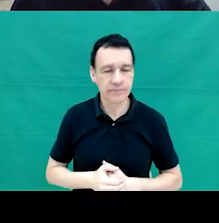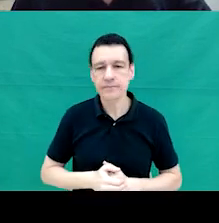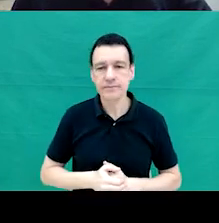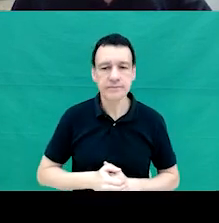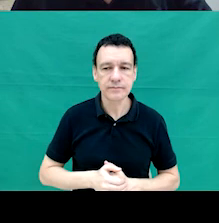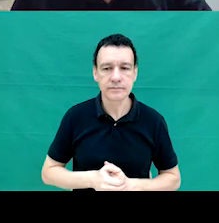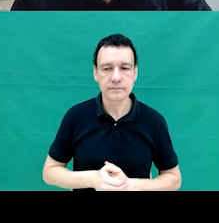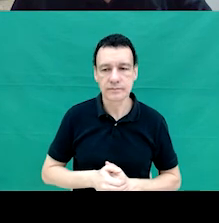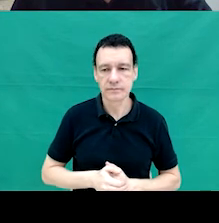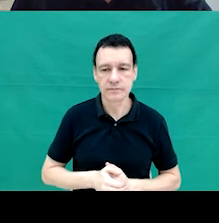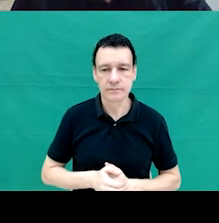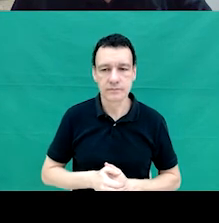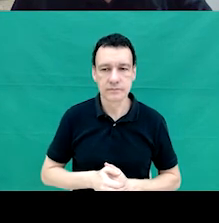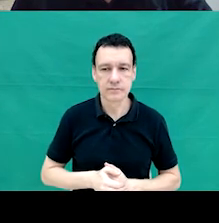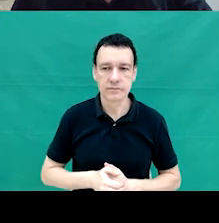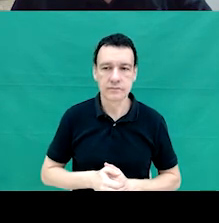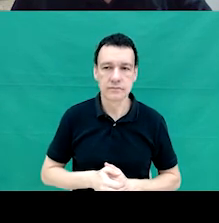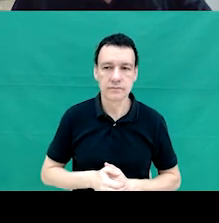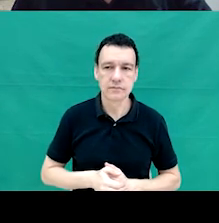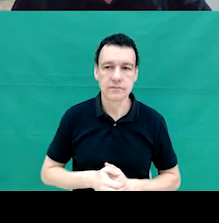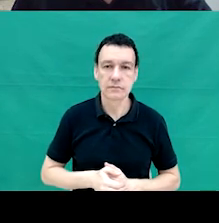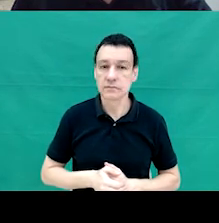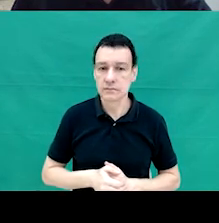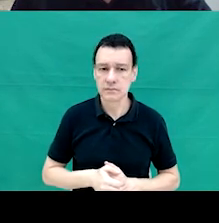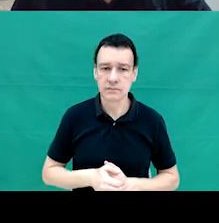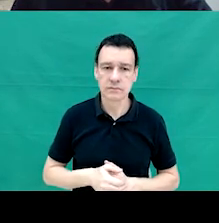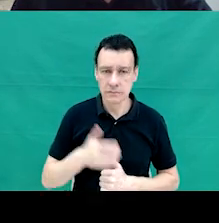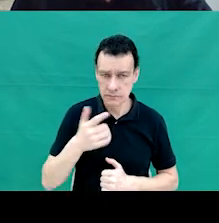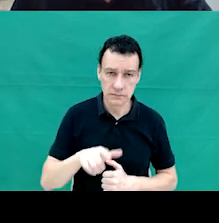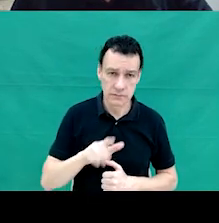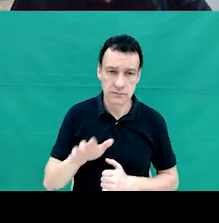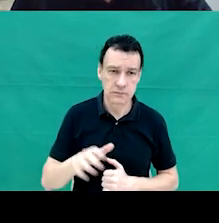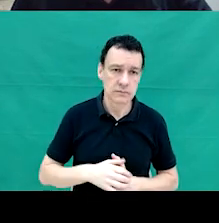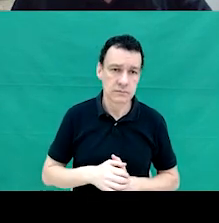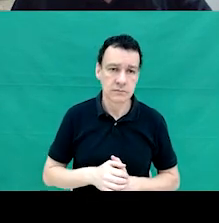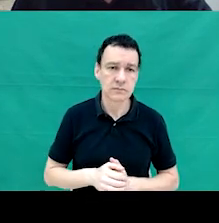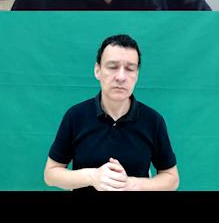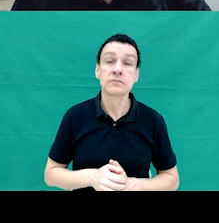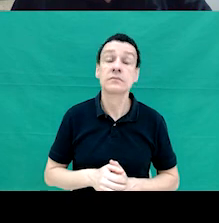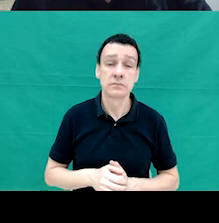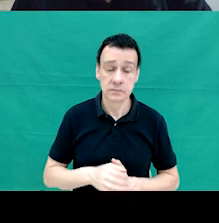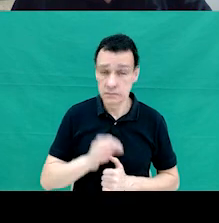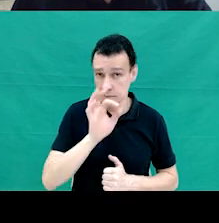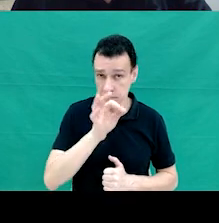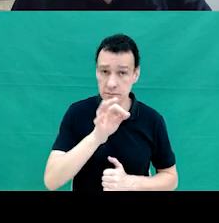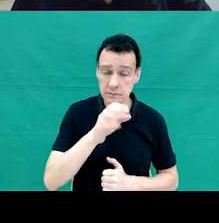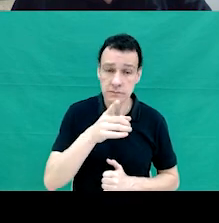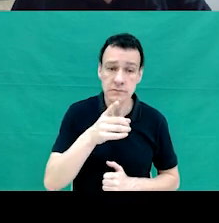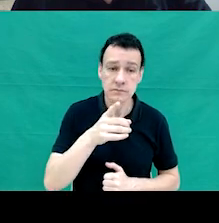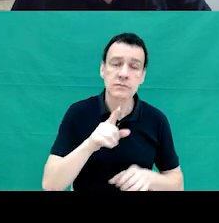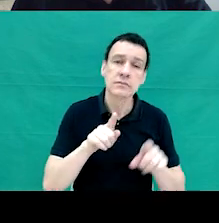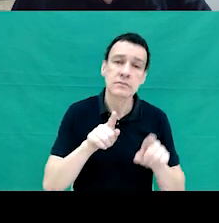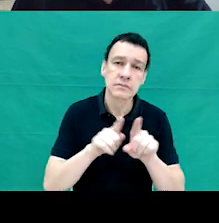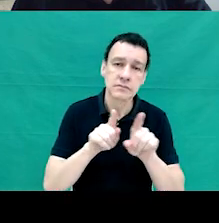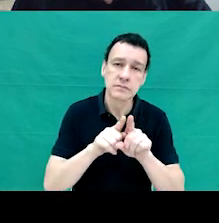Exatamente. Quer tentar, Samu? Sim. E tem aquele ponto, né, que a gente até comentou um